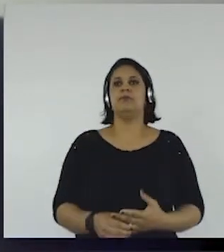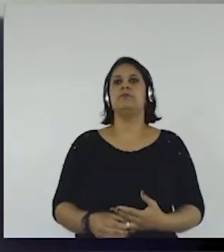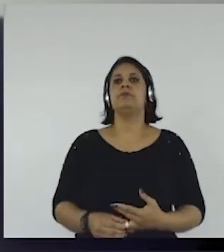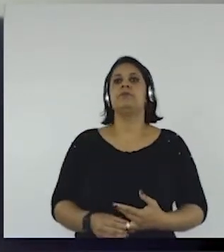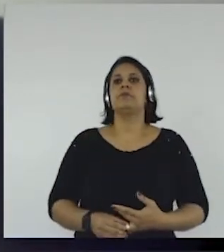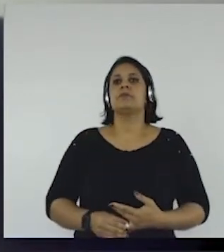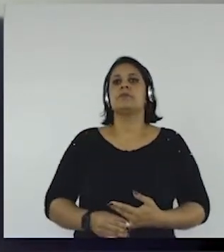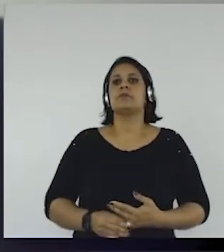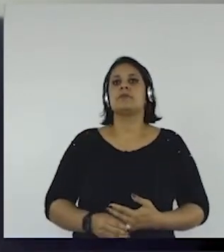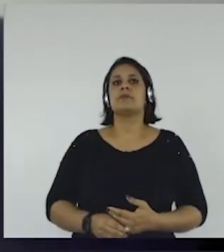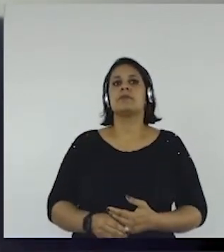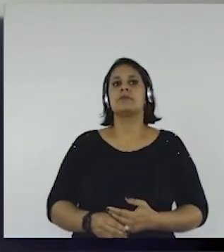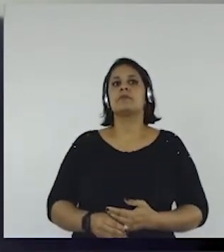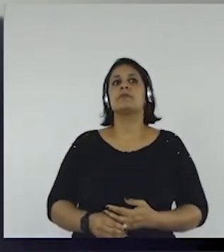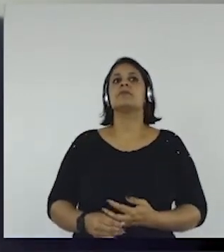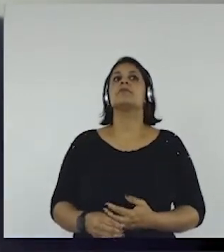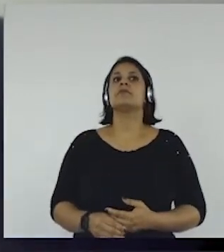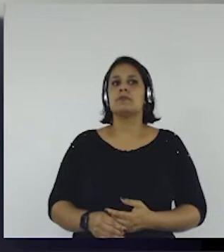Membro efetivo da